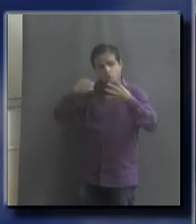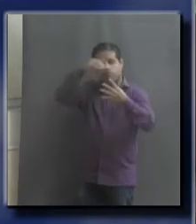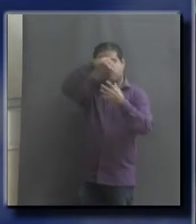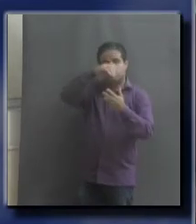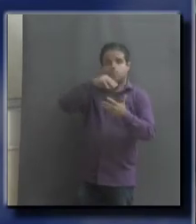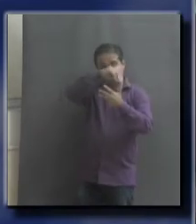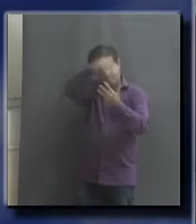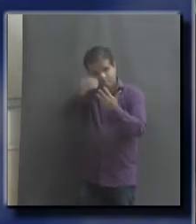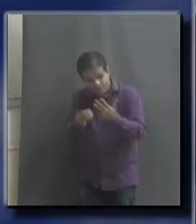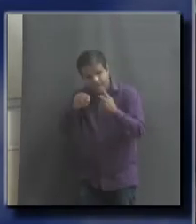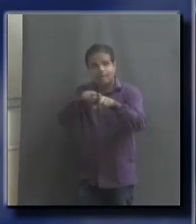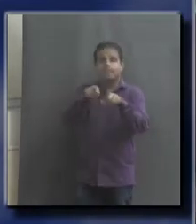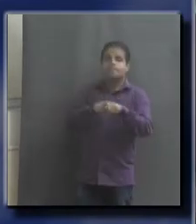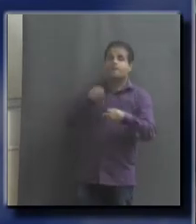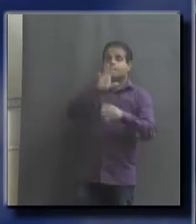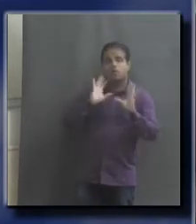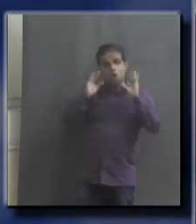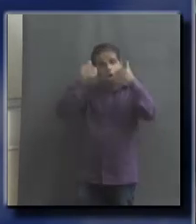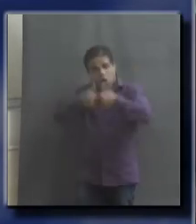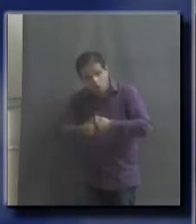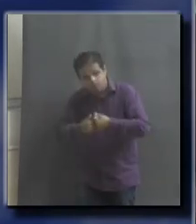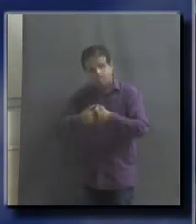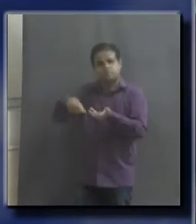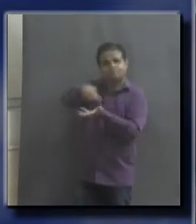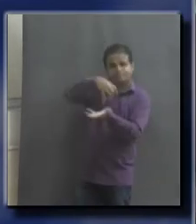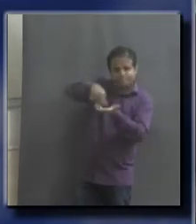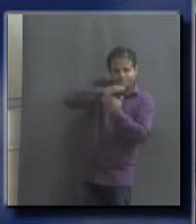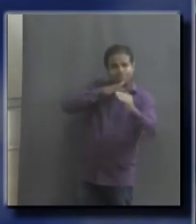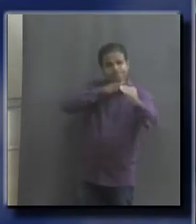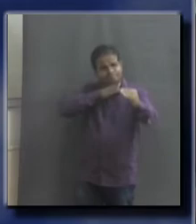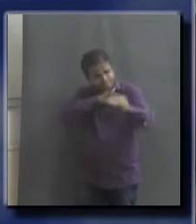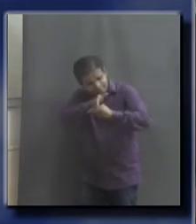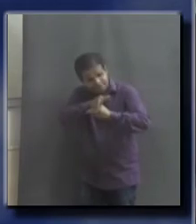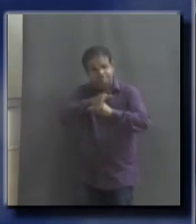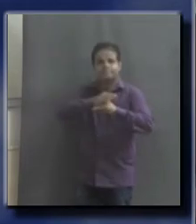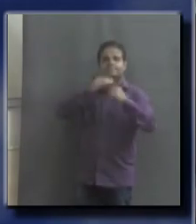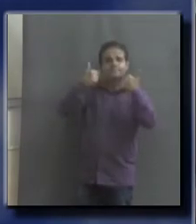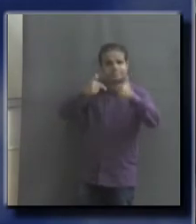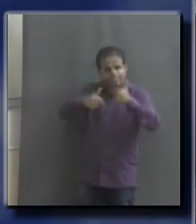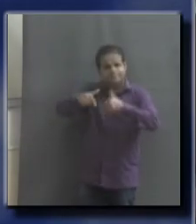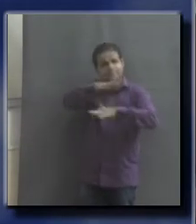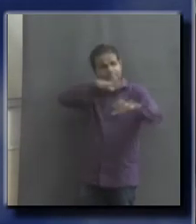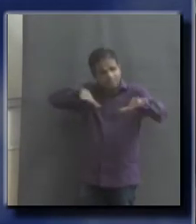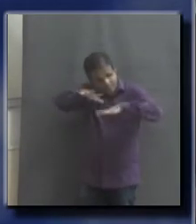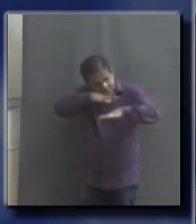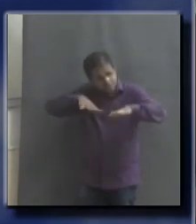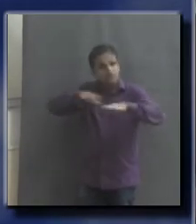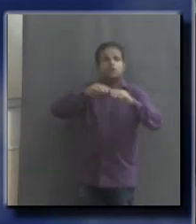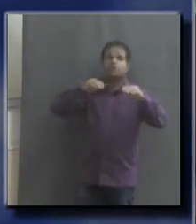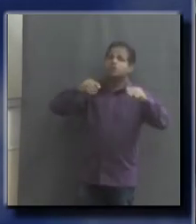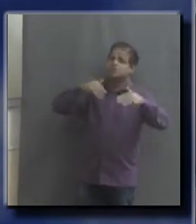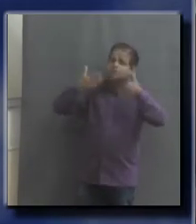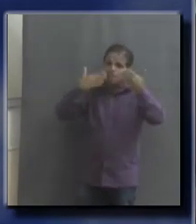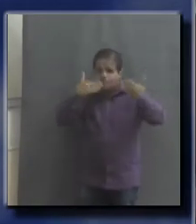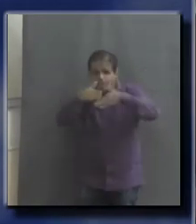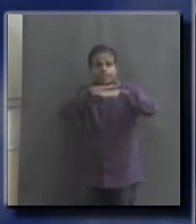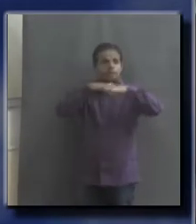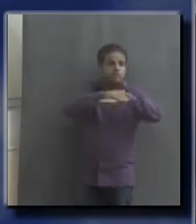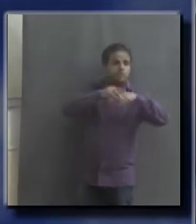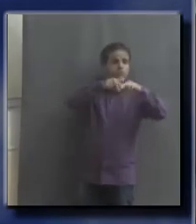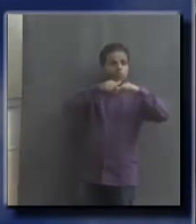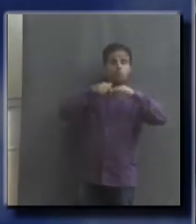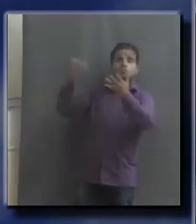da CIRT, que é a Comissão Intersetorial de Recursos Humanos e Relações do Trabalho, que estão em pleno diálogo por conta de